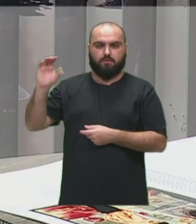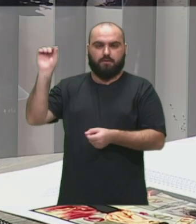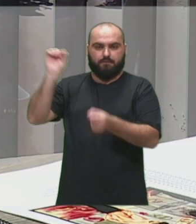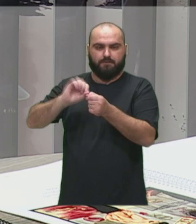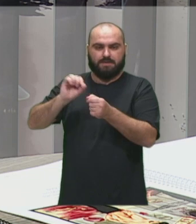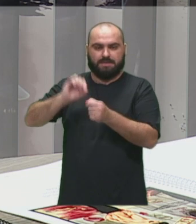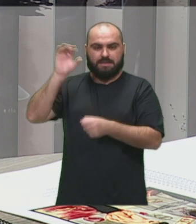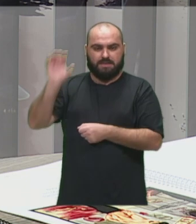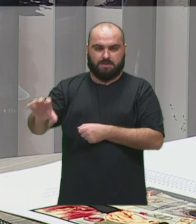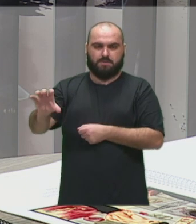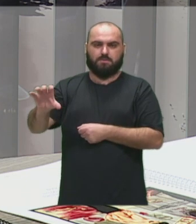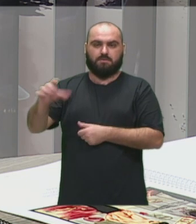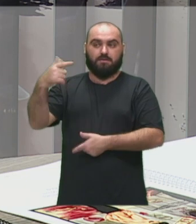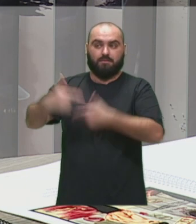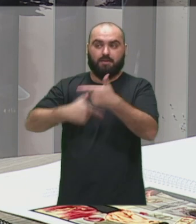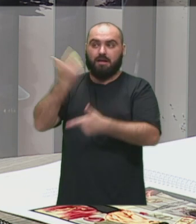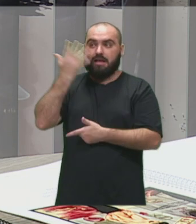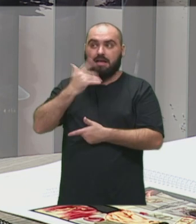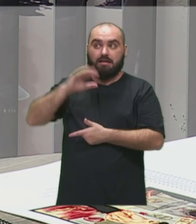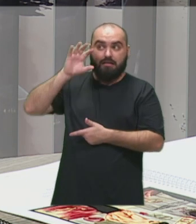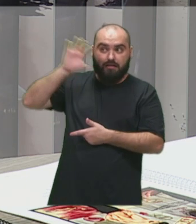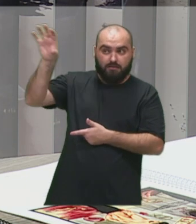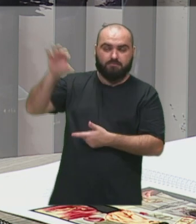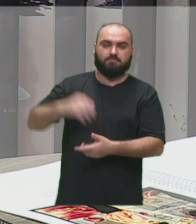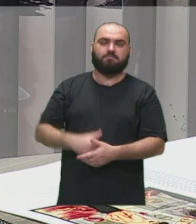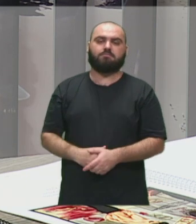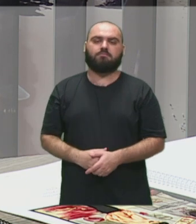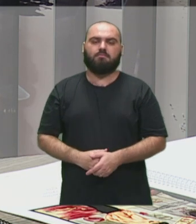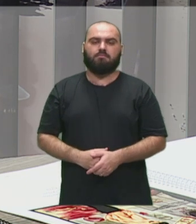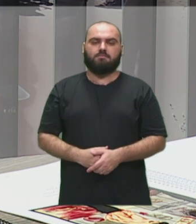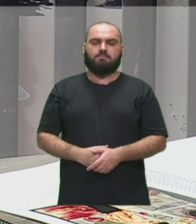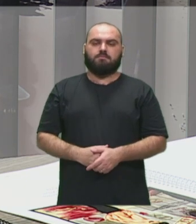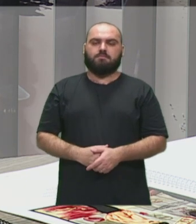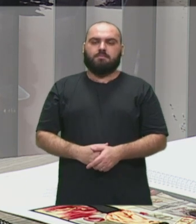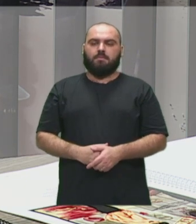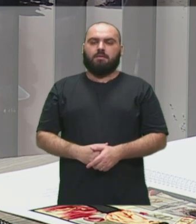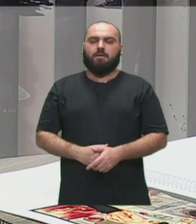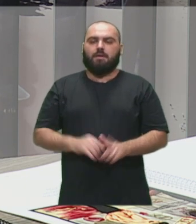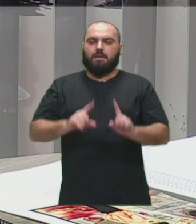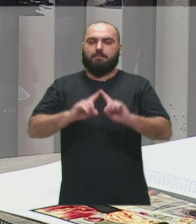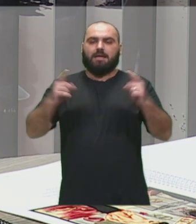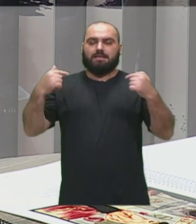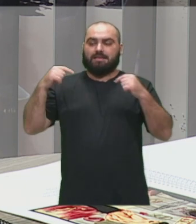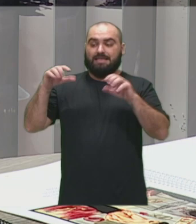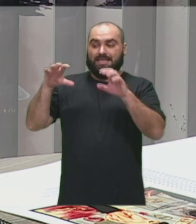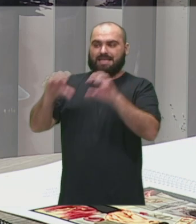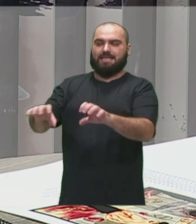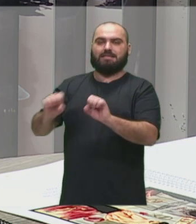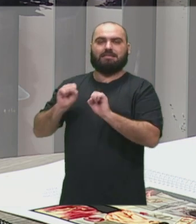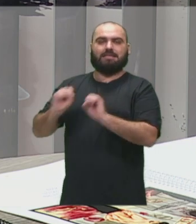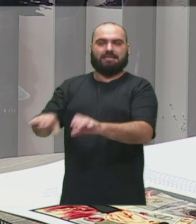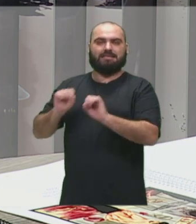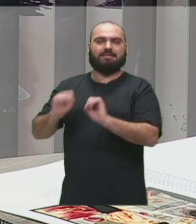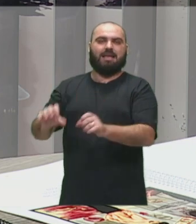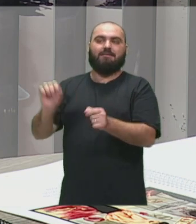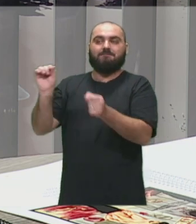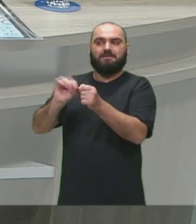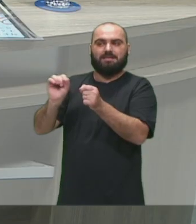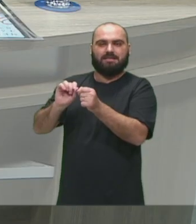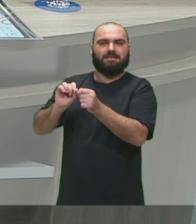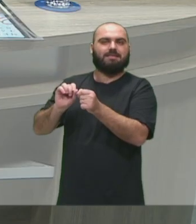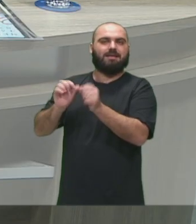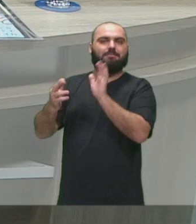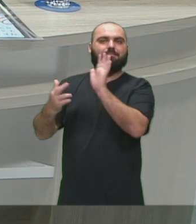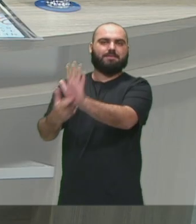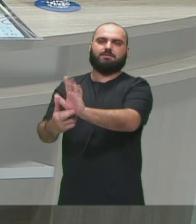trabalhar com as crianças lá. Mas não me vi ainda fazendo essa parte, do ensinar nessa parte, né?